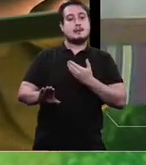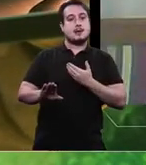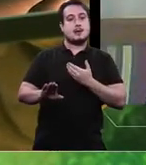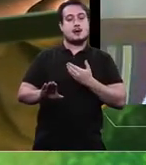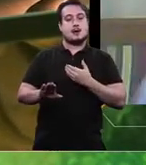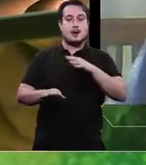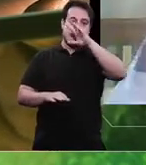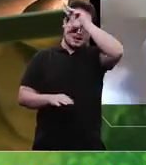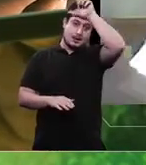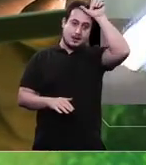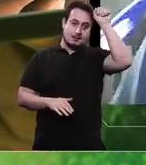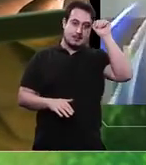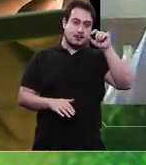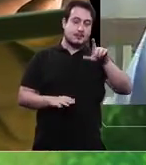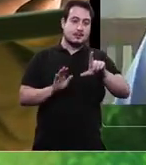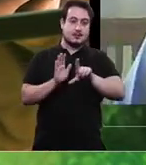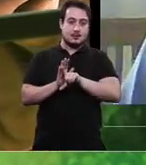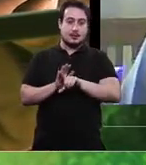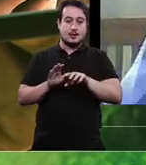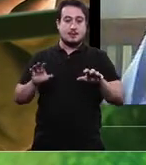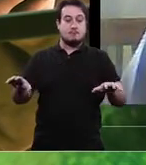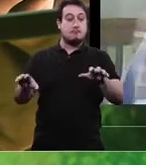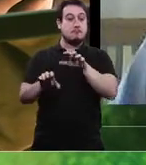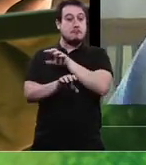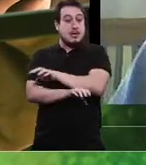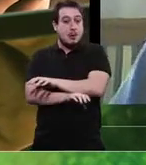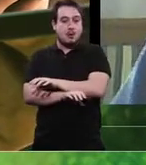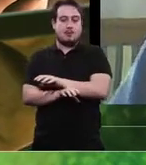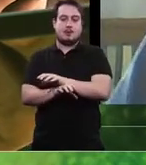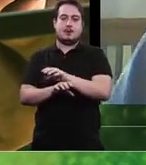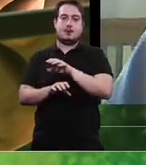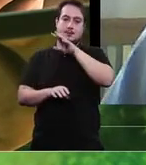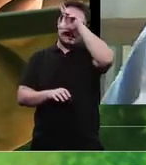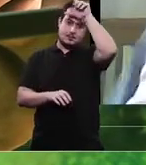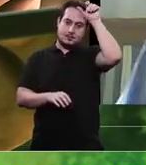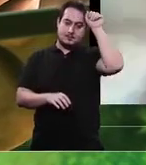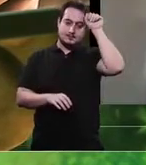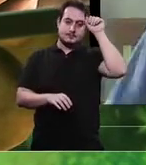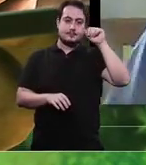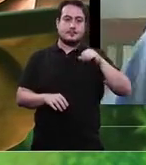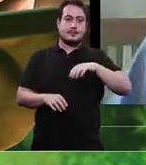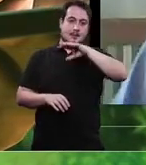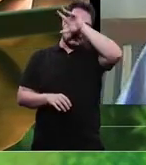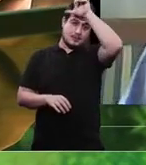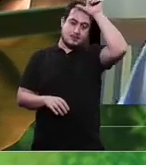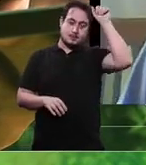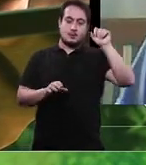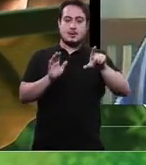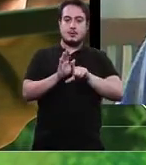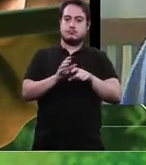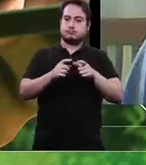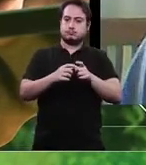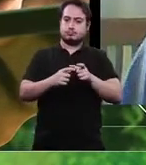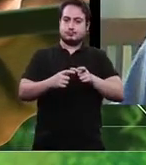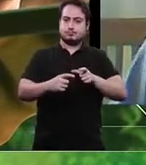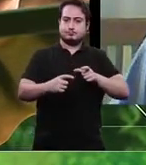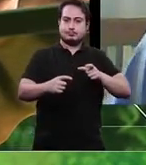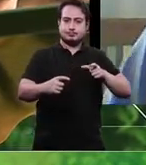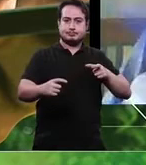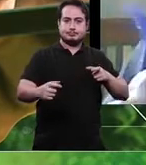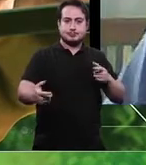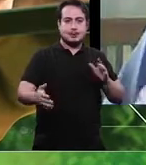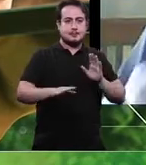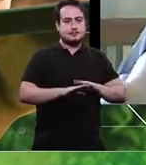Amazônia Legal do que é bioma Amazônia. Né? A Amazônia Legal ela é muito maior, já foi muito bem definida aí pelo